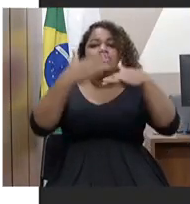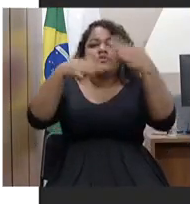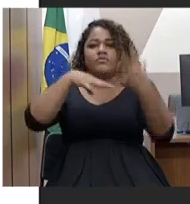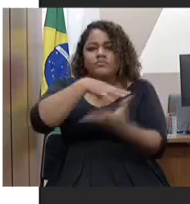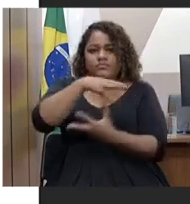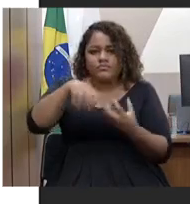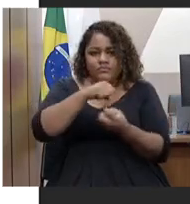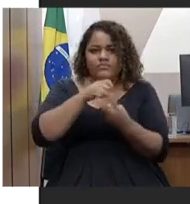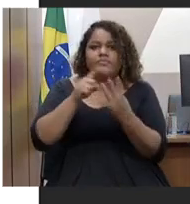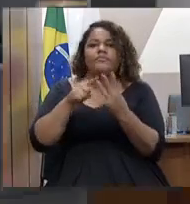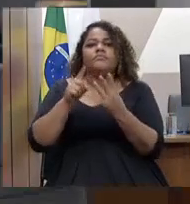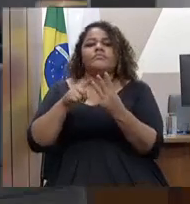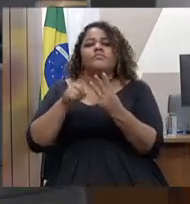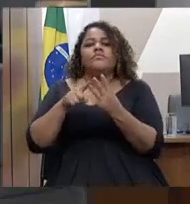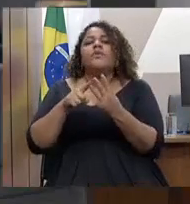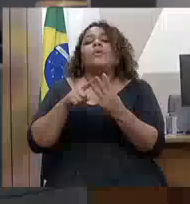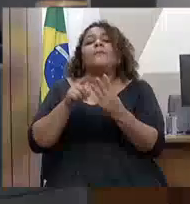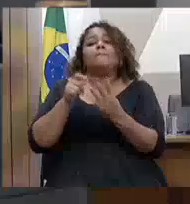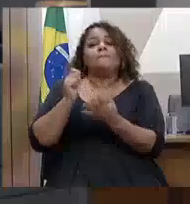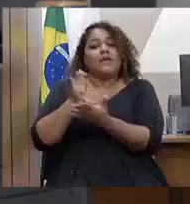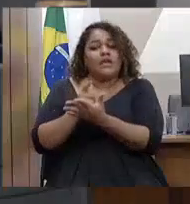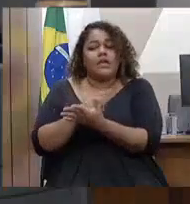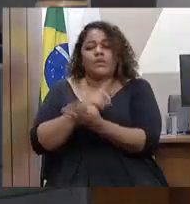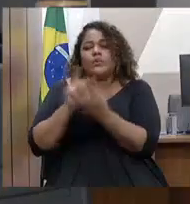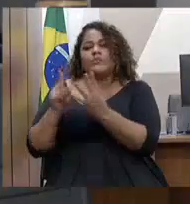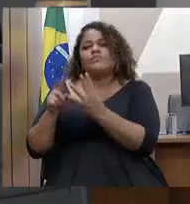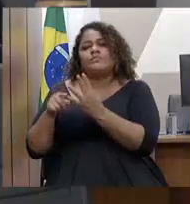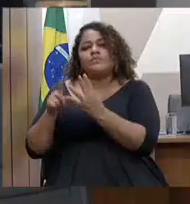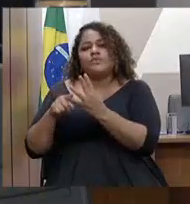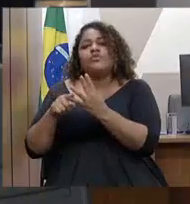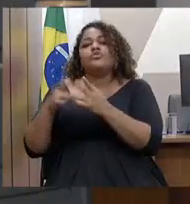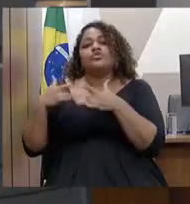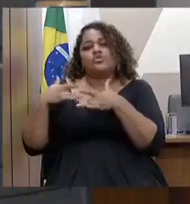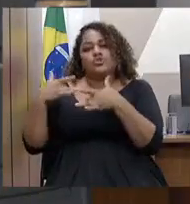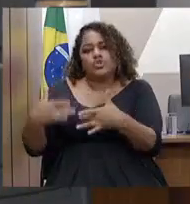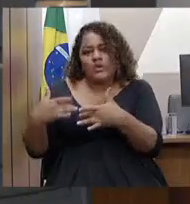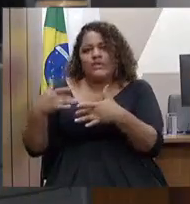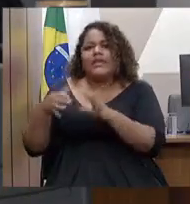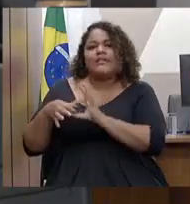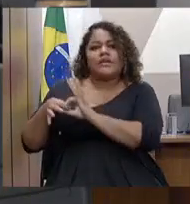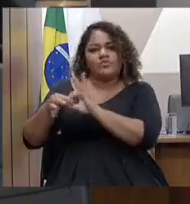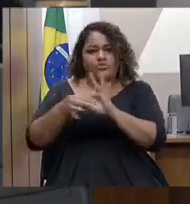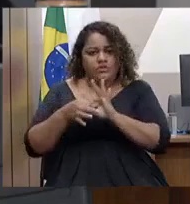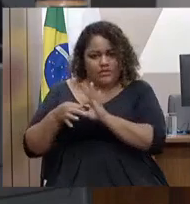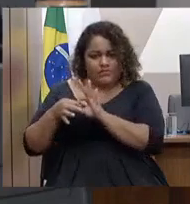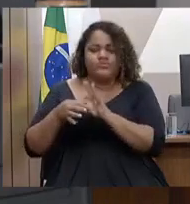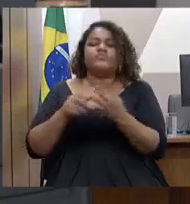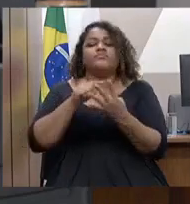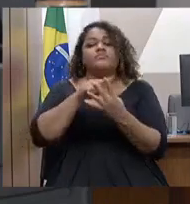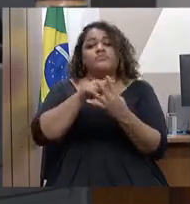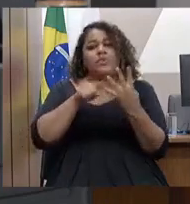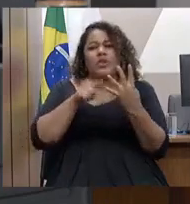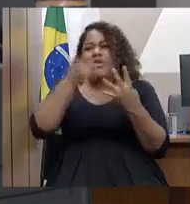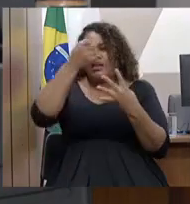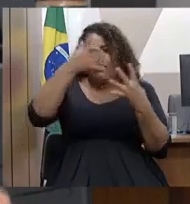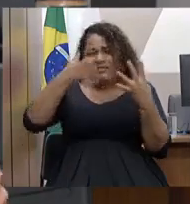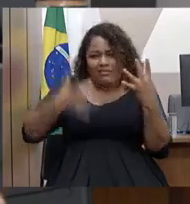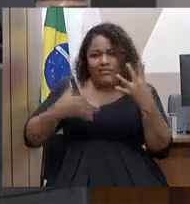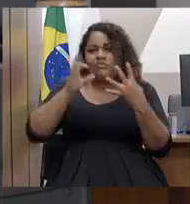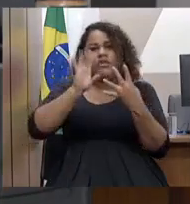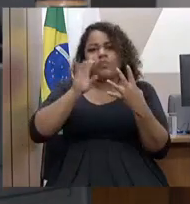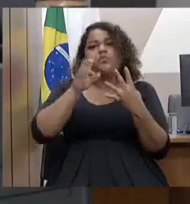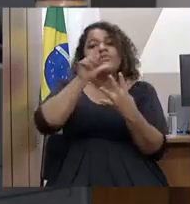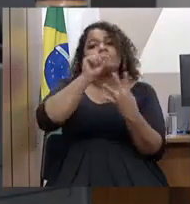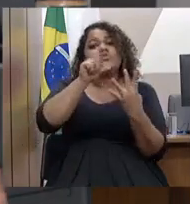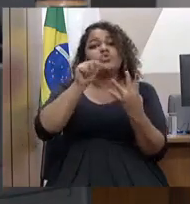solidariedade unidade eu não vou aqui especificar cada um deles mas eu gostaria de fazer trazer que o conceito de dois deles e o conceito que eu vou